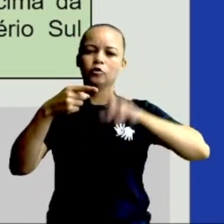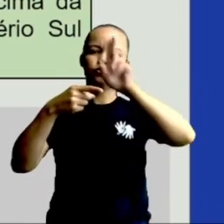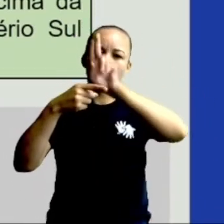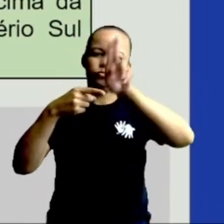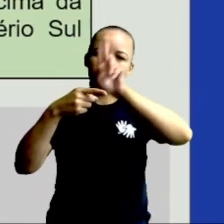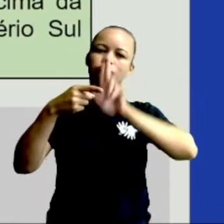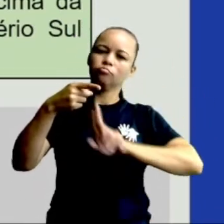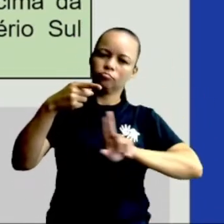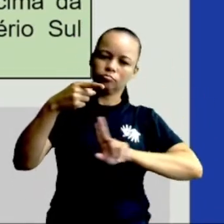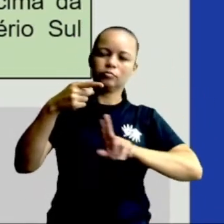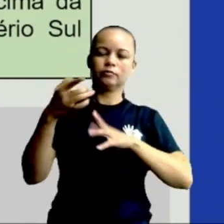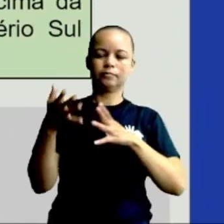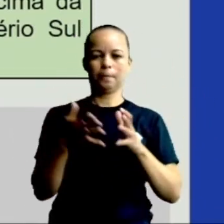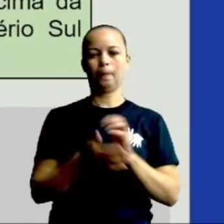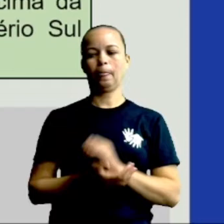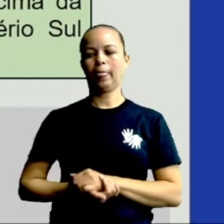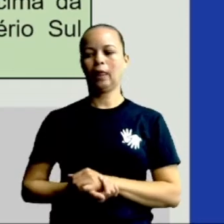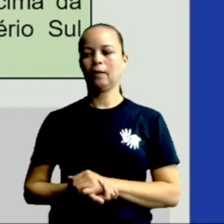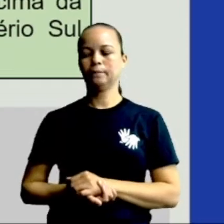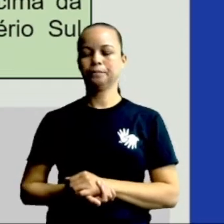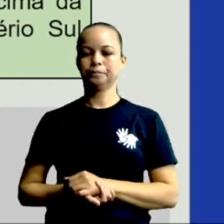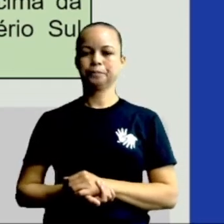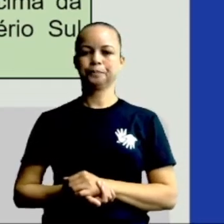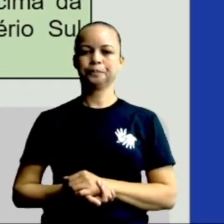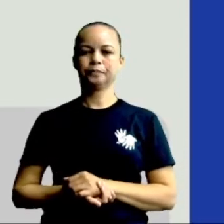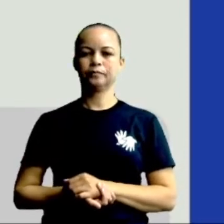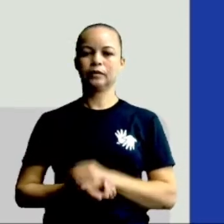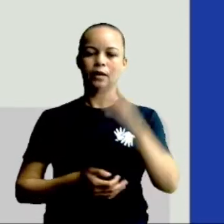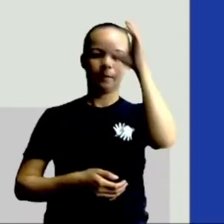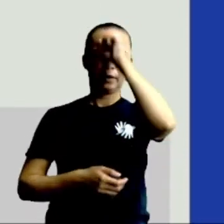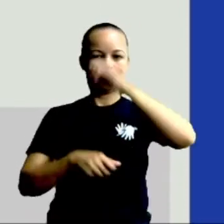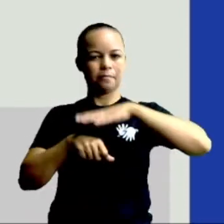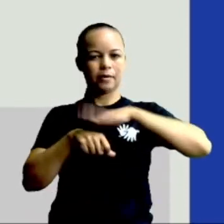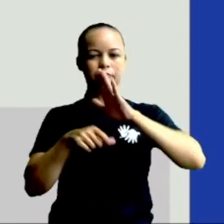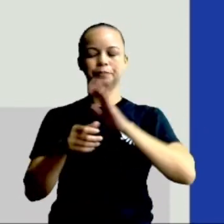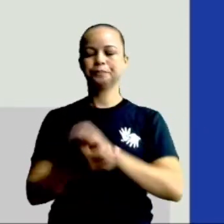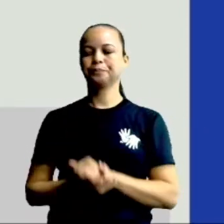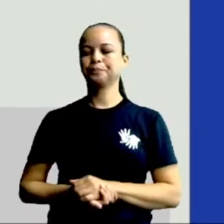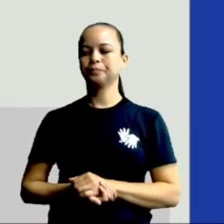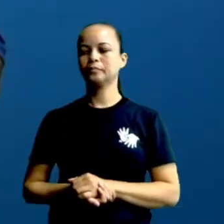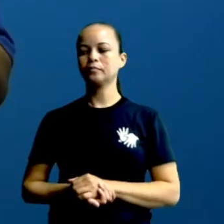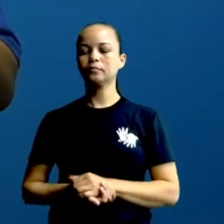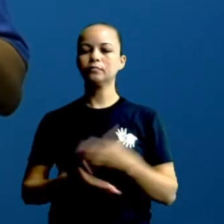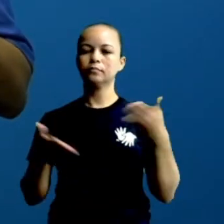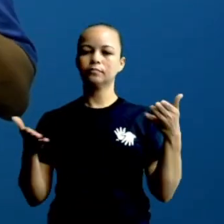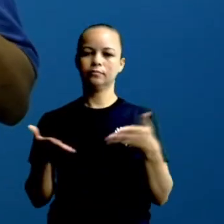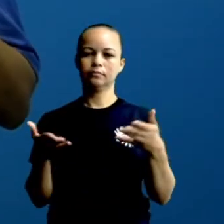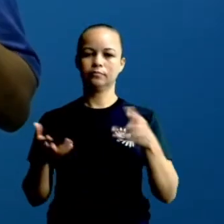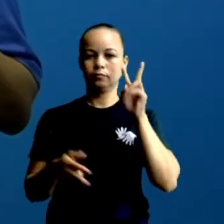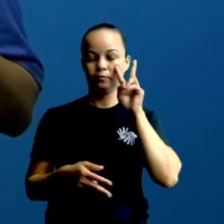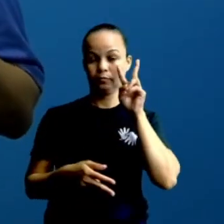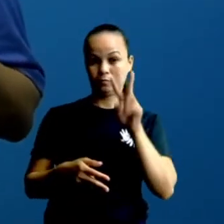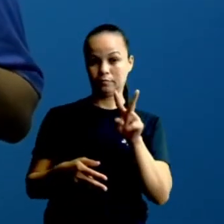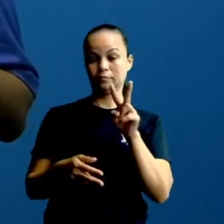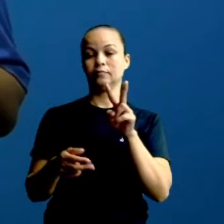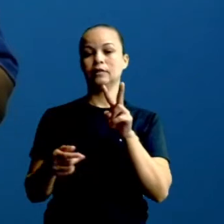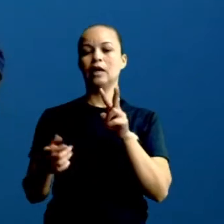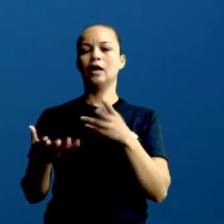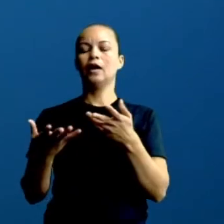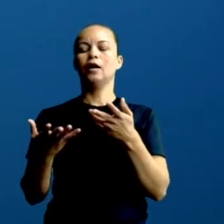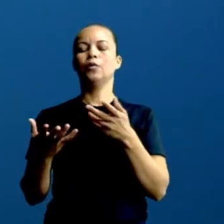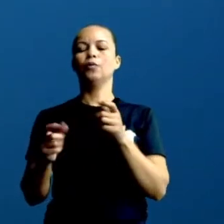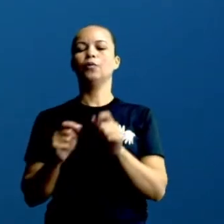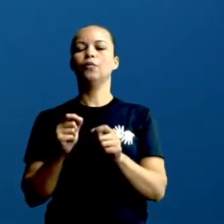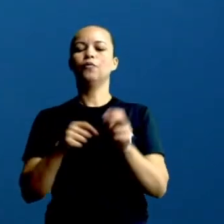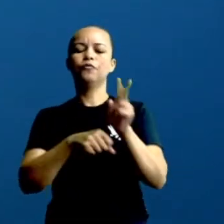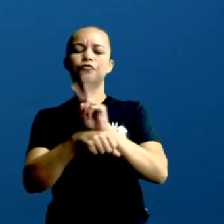o Trópico de Capricórnio. Mas vamos lá, vamos aprender mais um pouquinho. Agora vocês vão ver um vídeo, tá